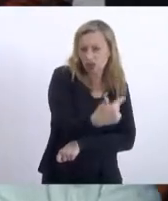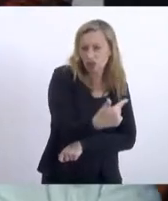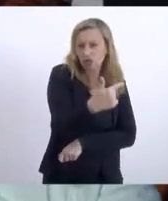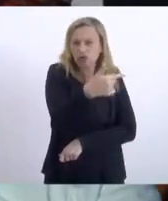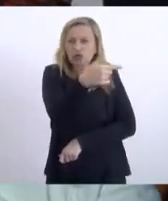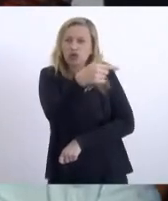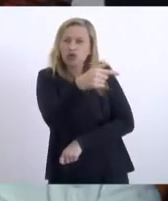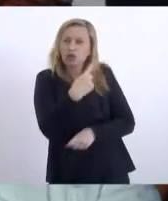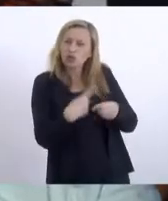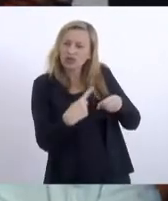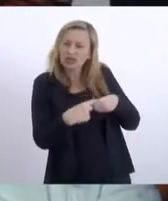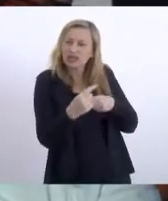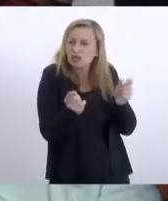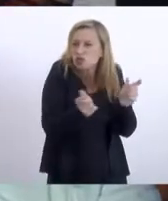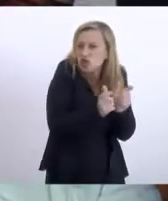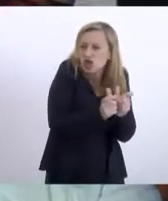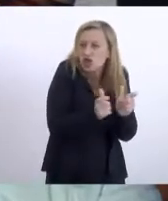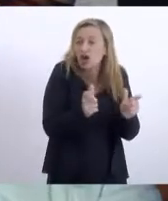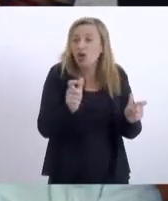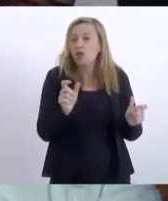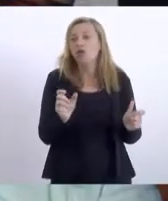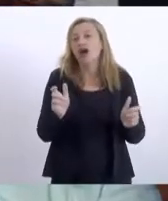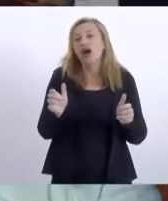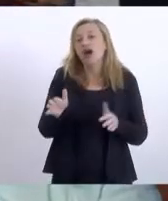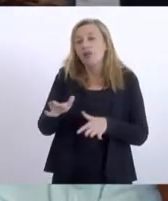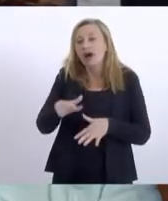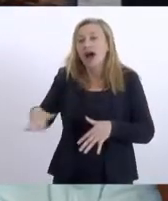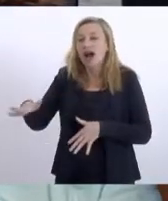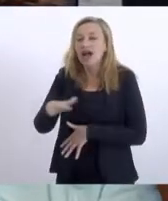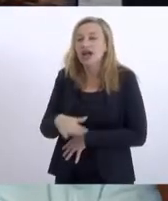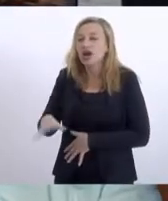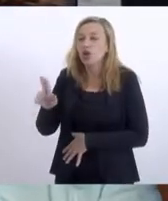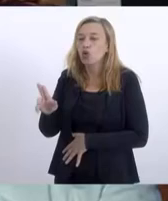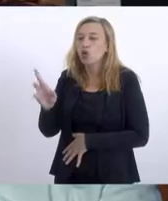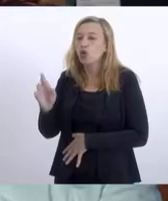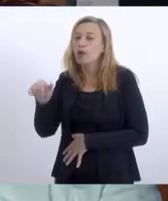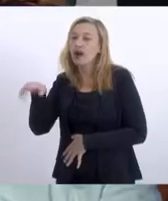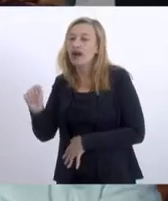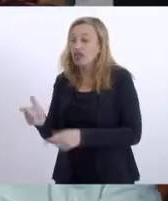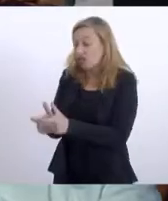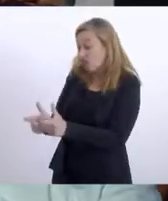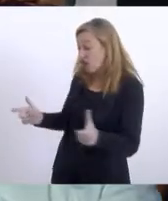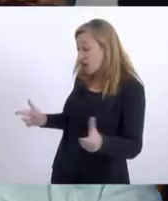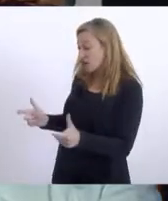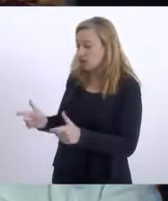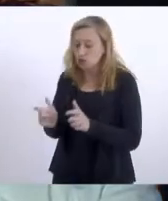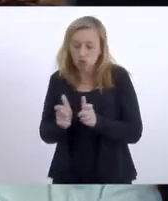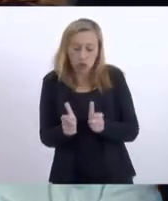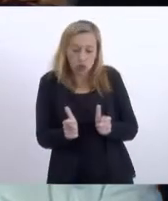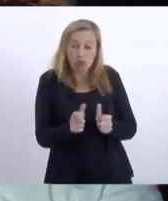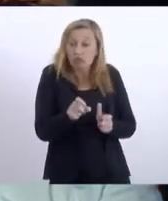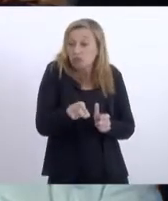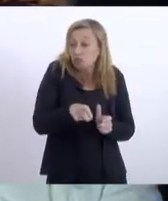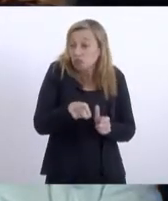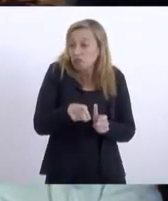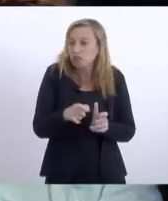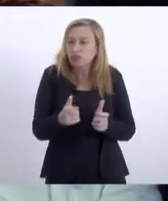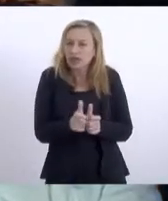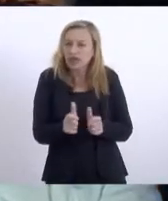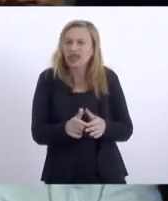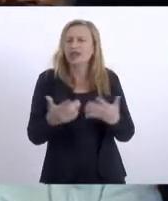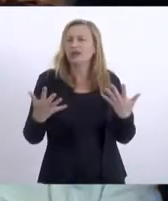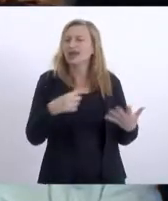pequeno, porque tem uma área urbana muito grande, porque tem uma população rural muito pequena, e etc., etc. e tal. Isso, para a gente, é